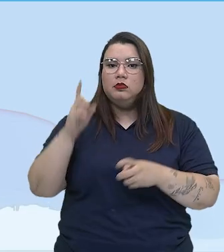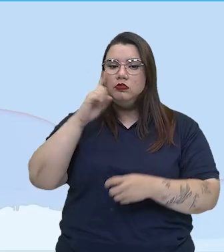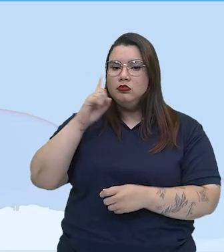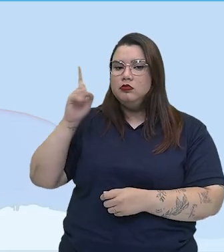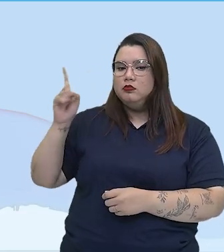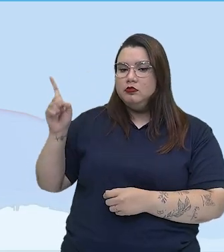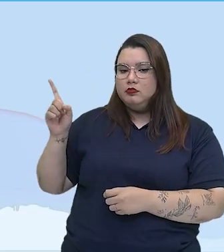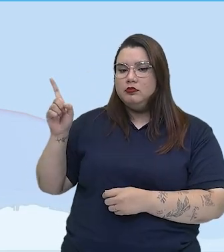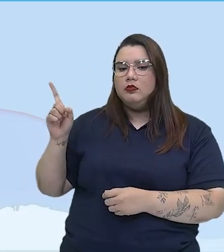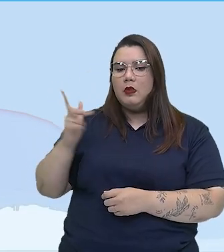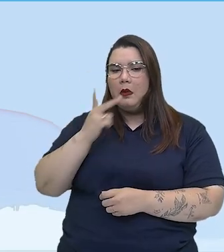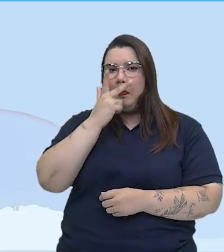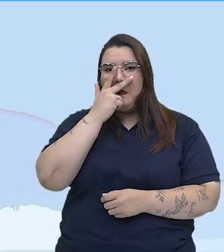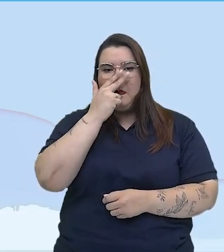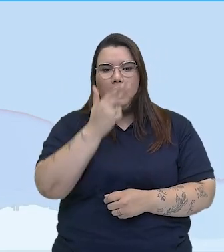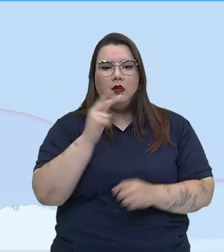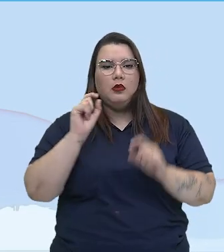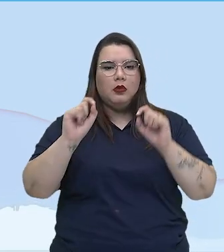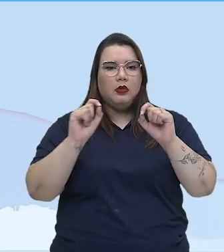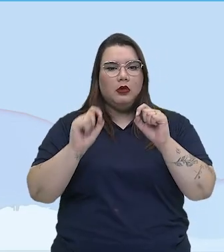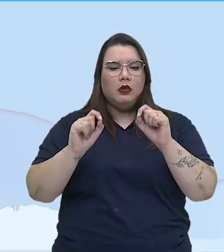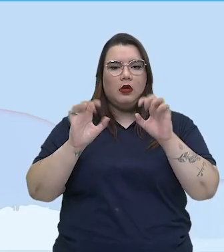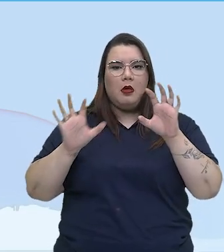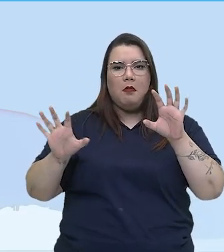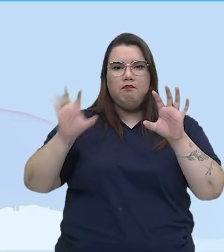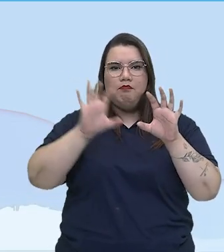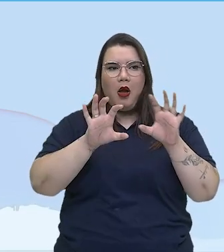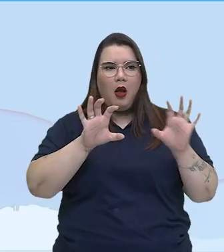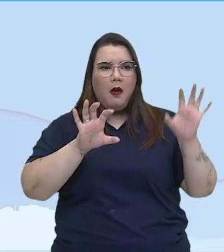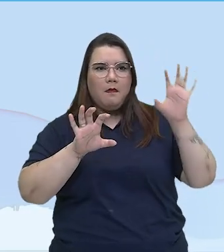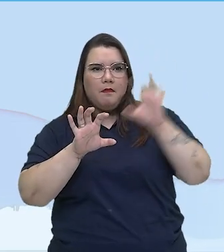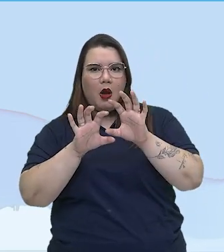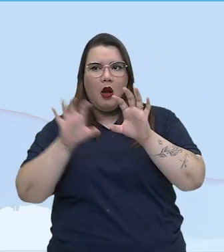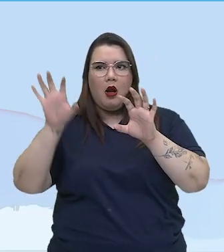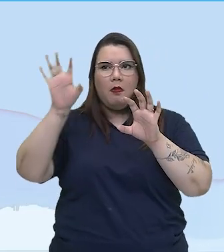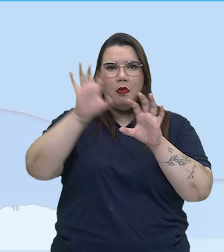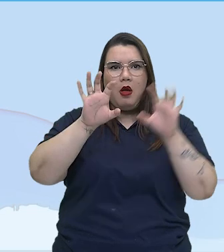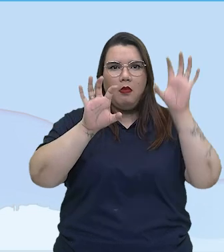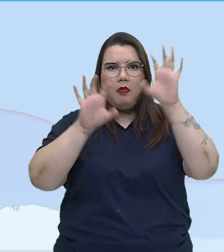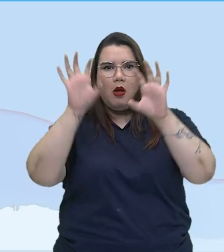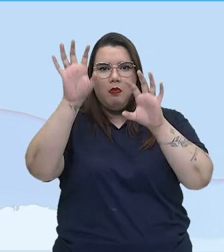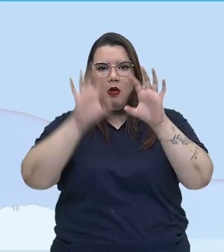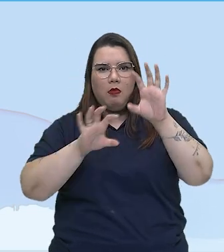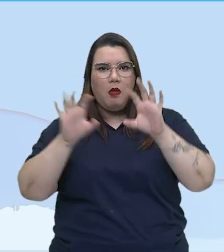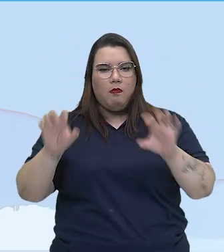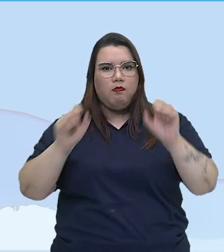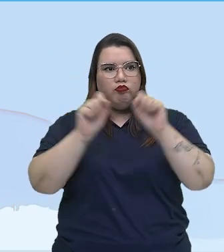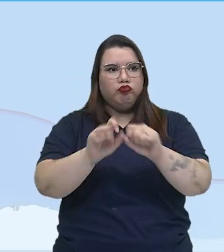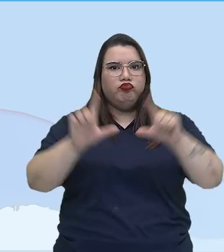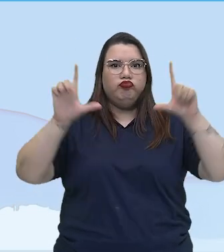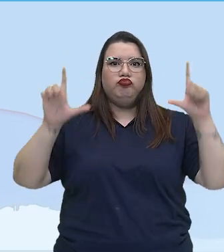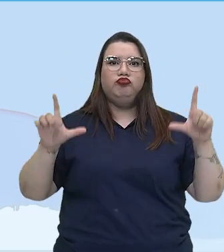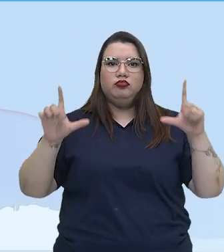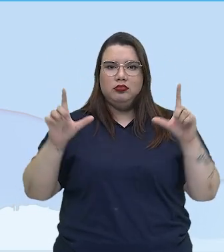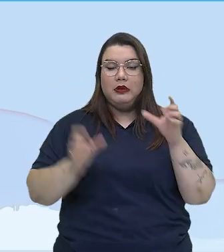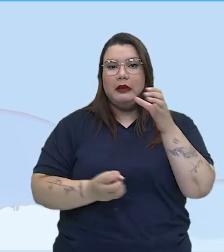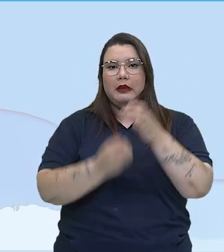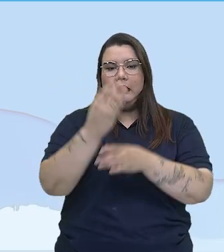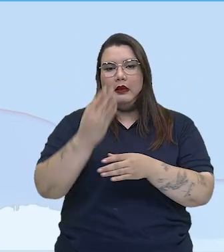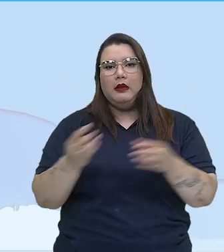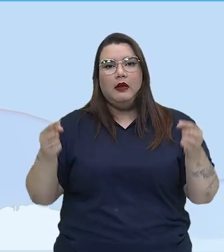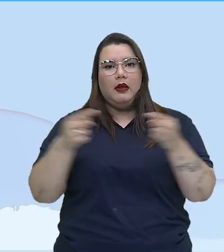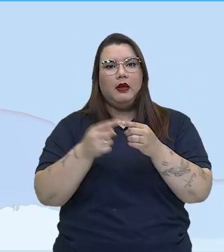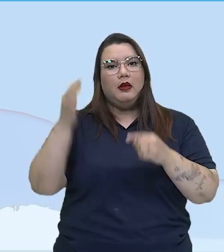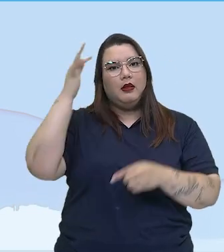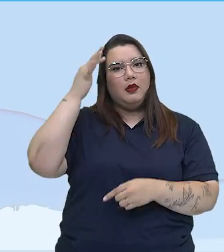se elas formassem as peças de um grande quebra-cabeça que fundamentam a